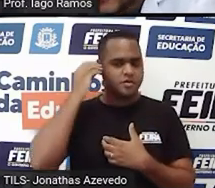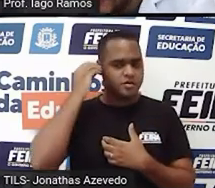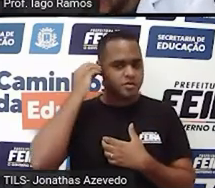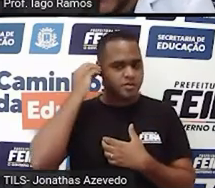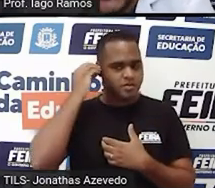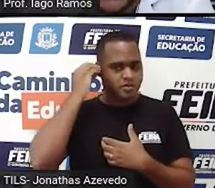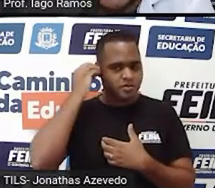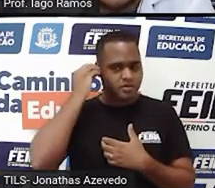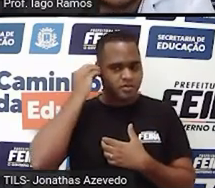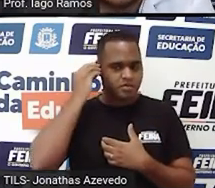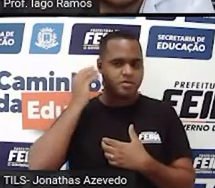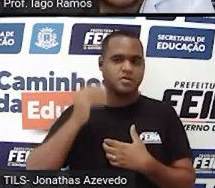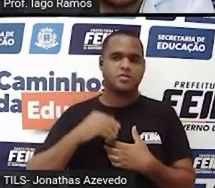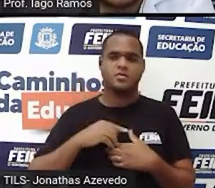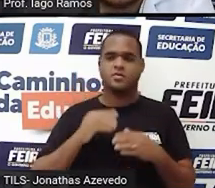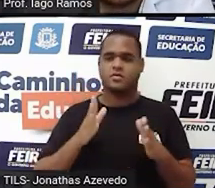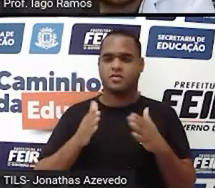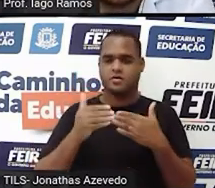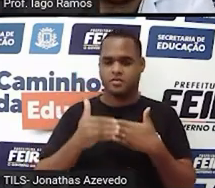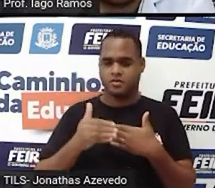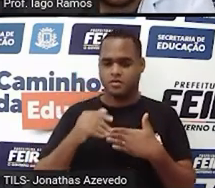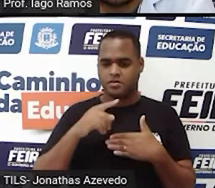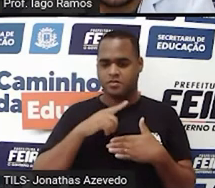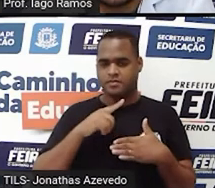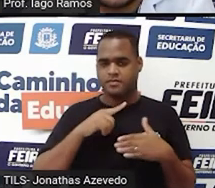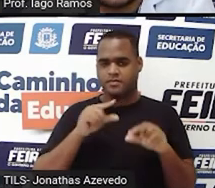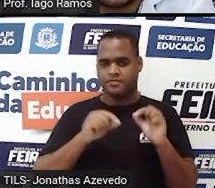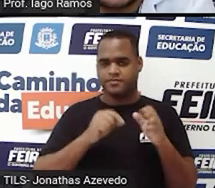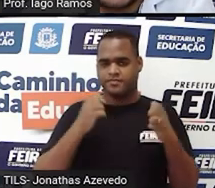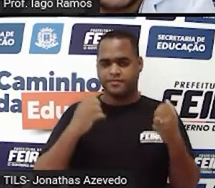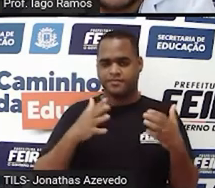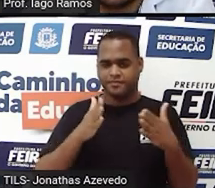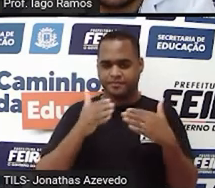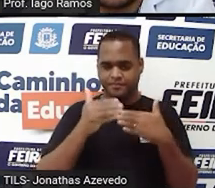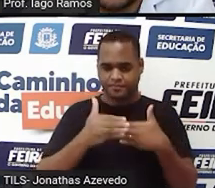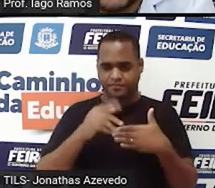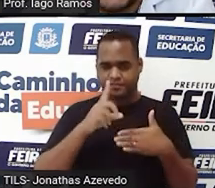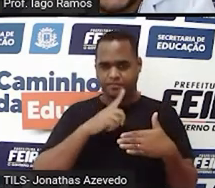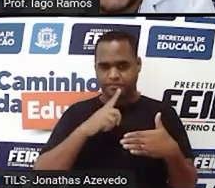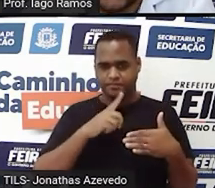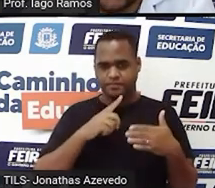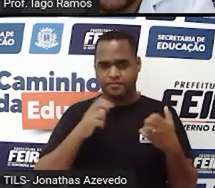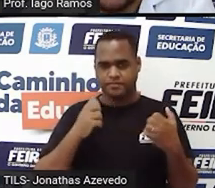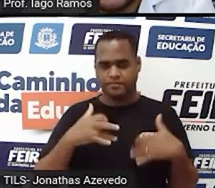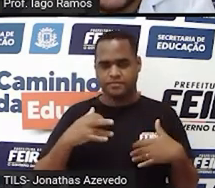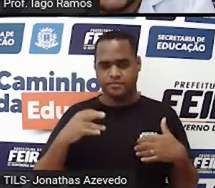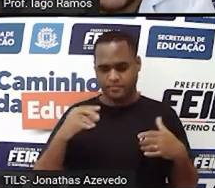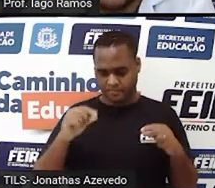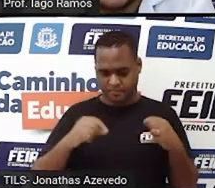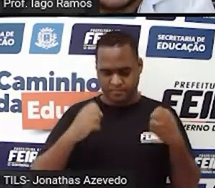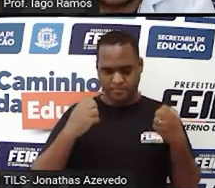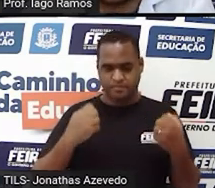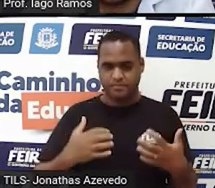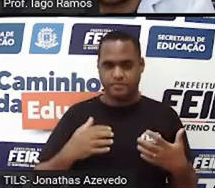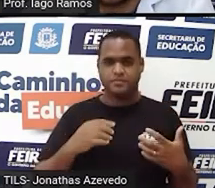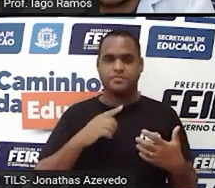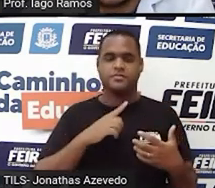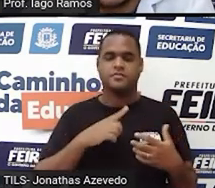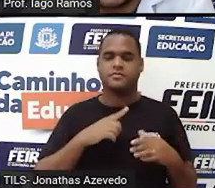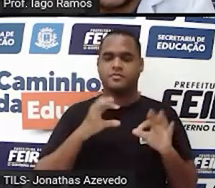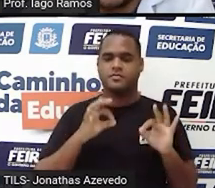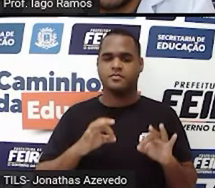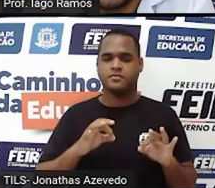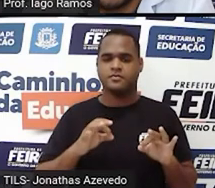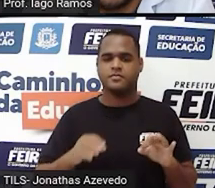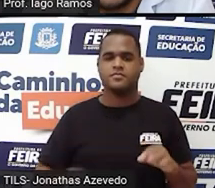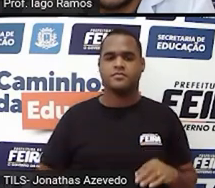m Como assim professor vamos lá vamos imaginar que a altura desse cubo seja um metro